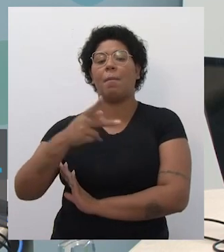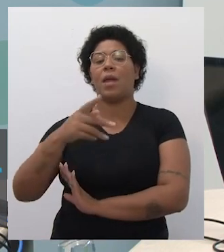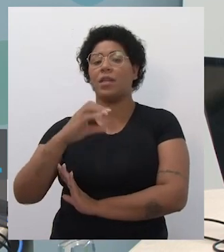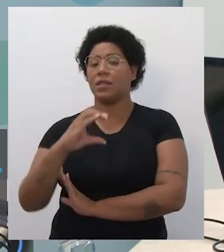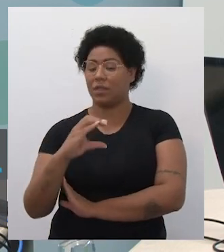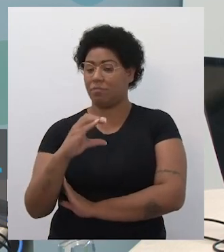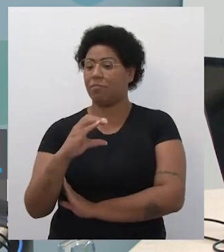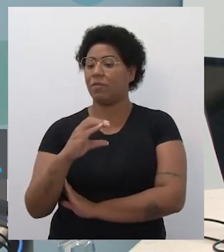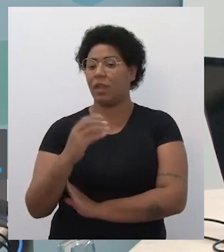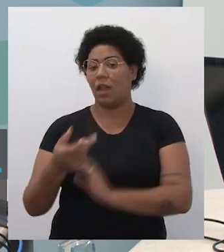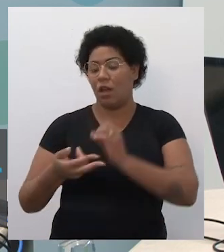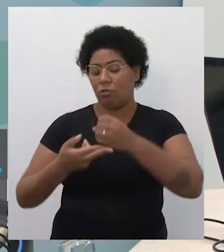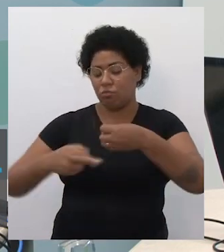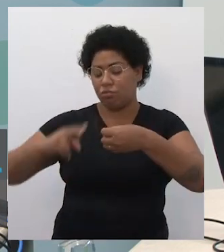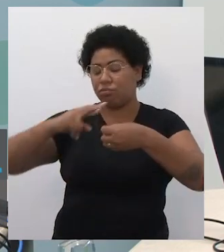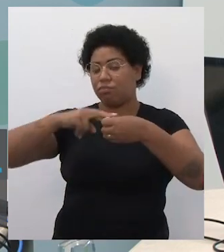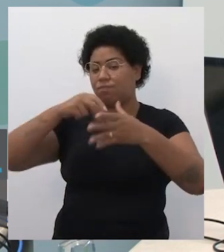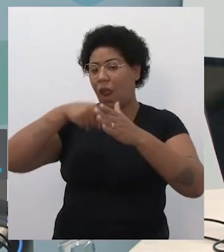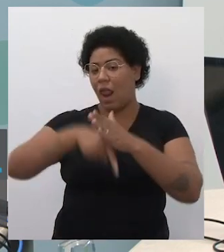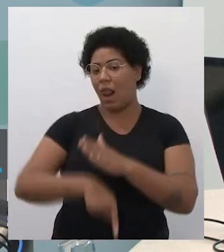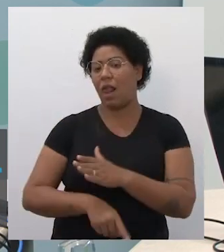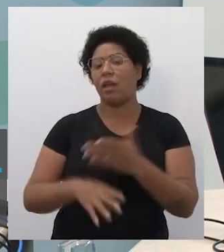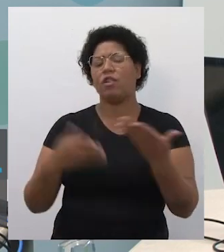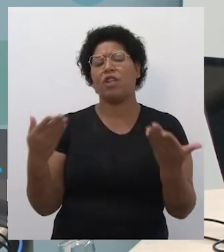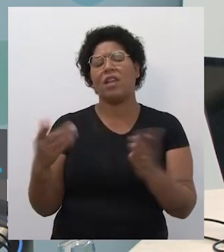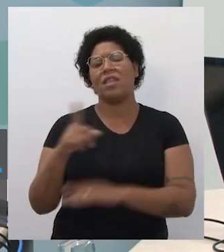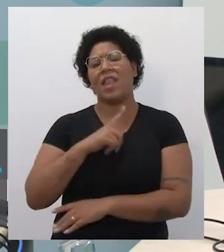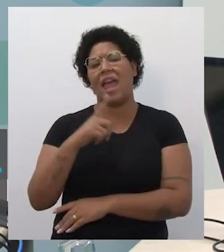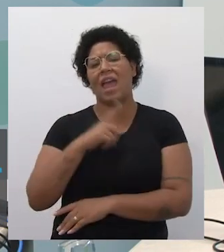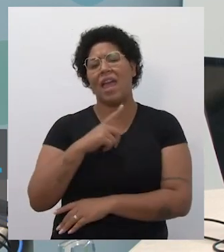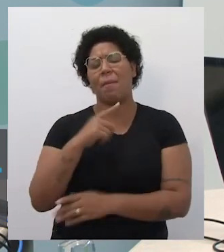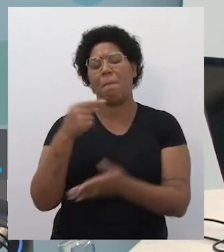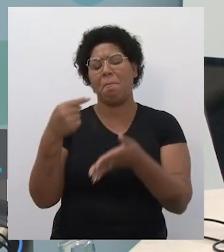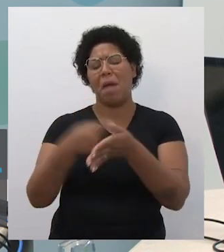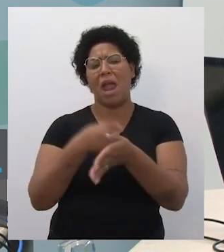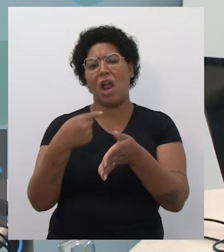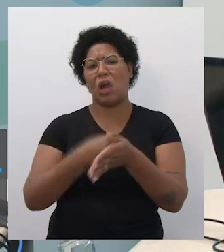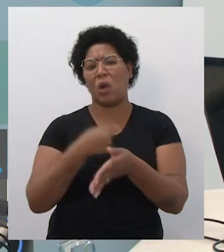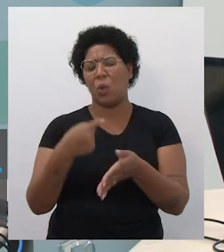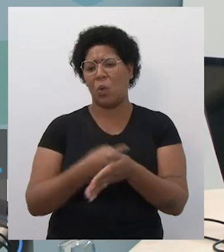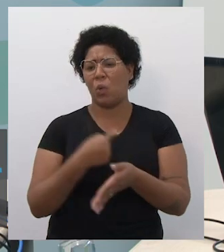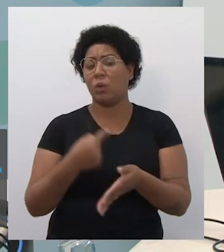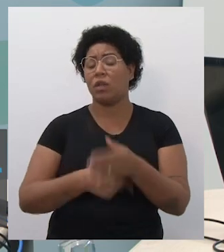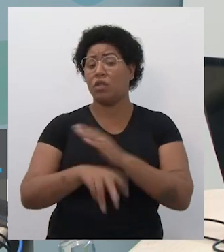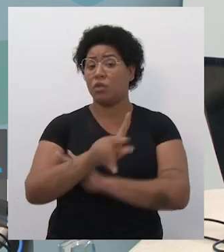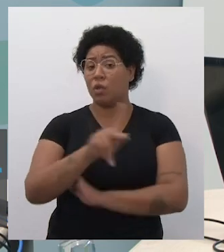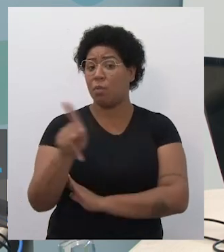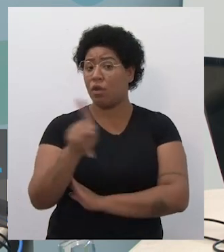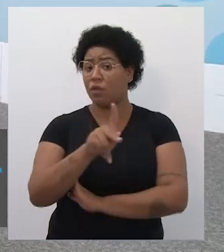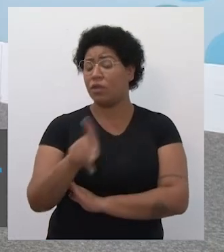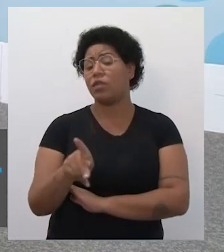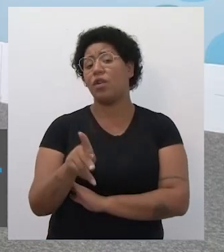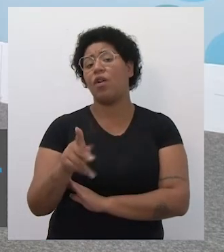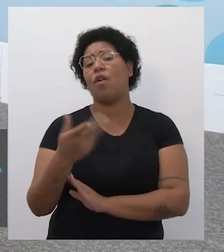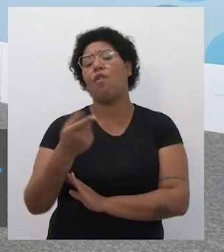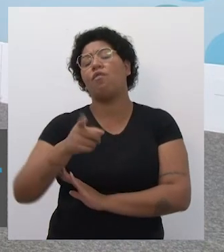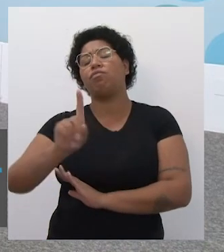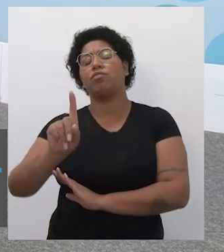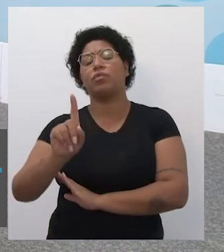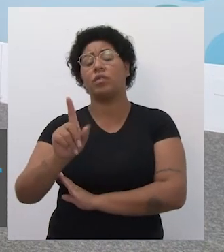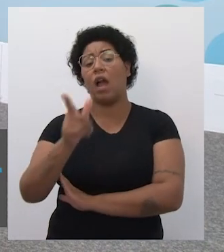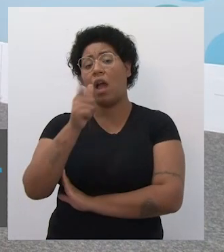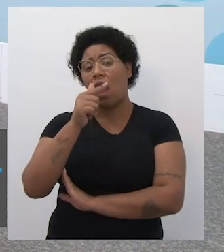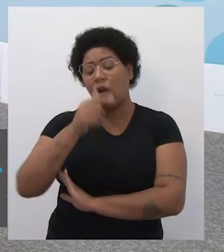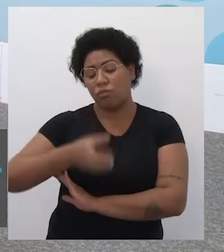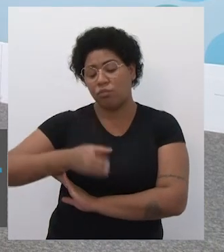componentes. Algumas perguntas surgindo no chat aí durante o intervalo, os professores aproveitaram para tomar uma aguinha e fazer algumas perguntas